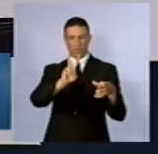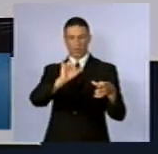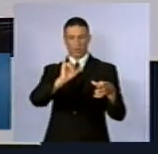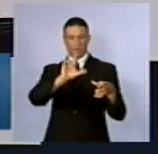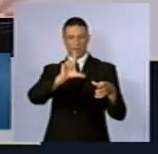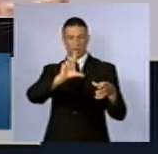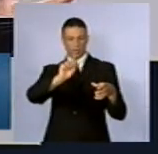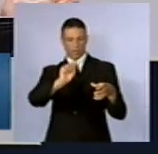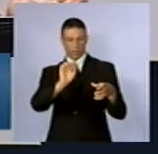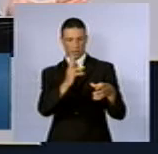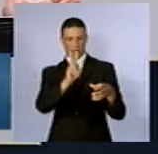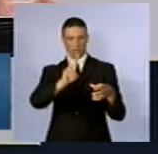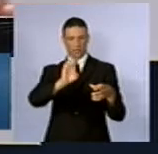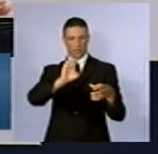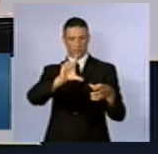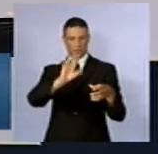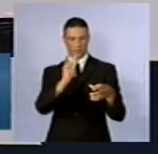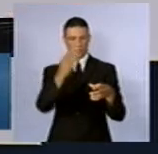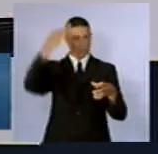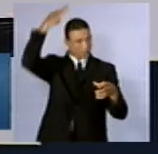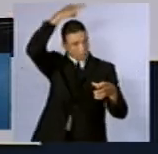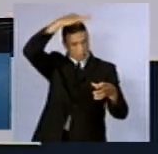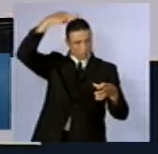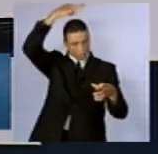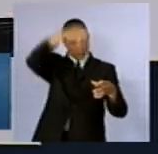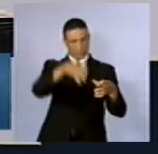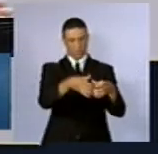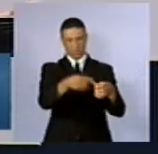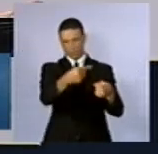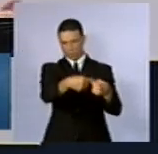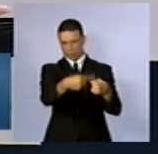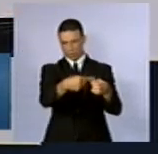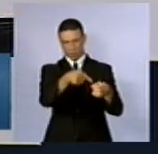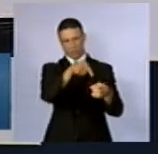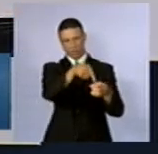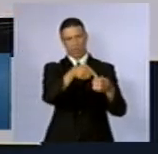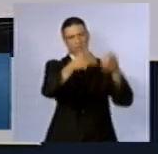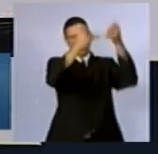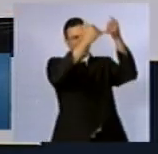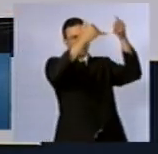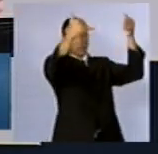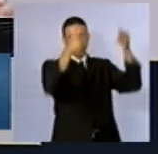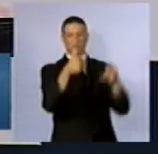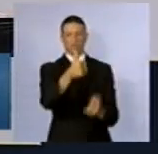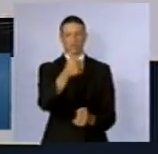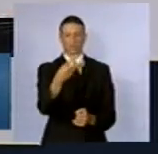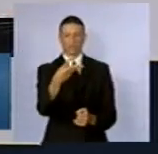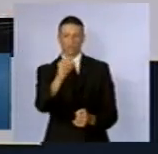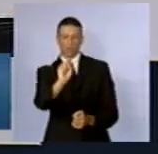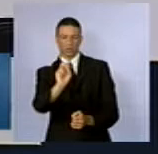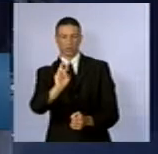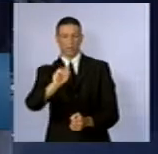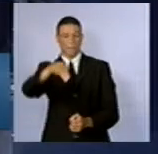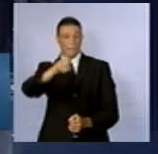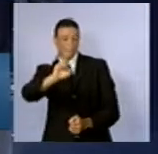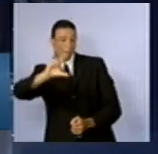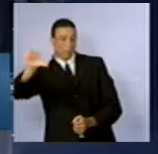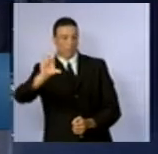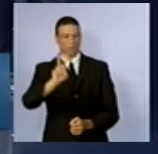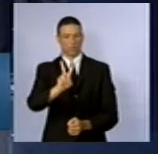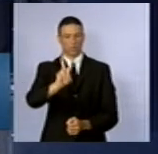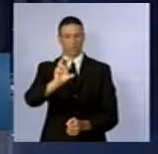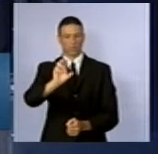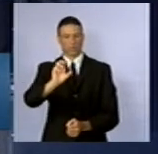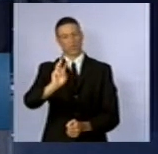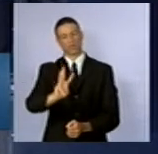Santo, que relata aqui também uma linha de 138 mil volts a 6 metros e